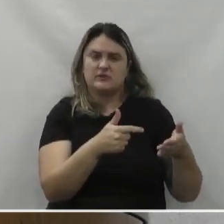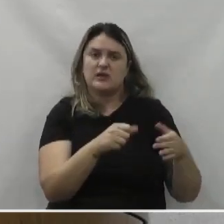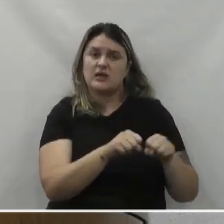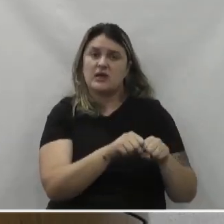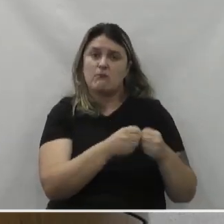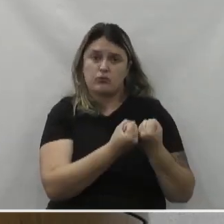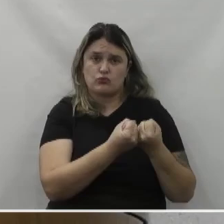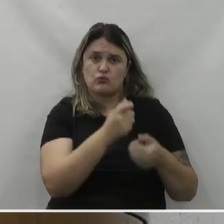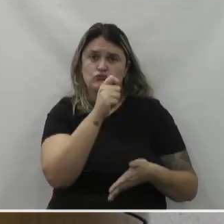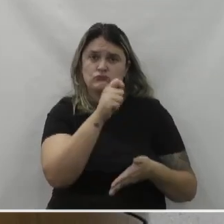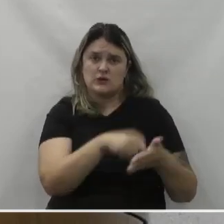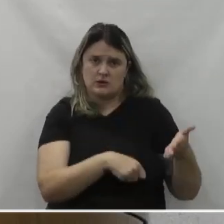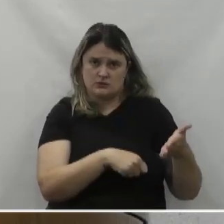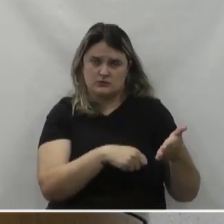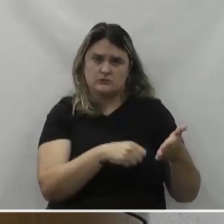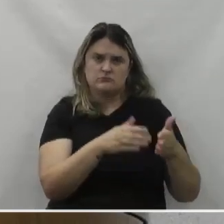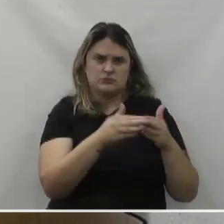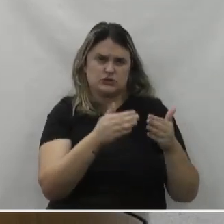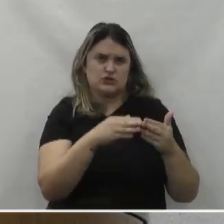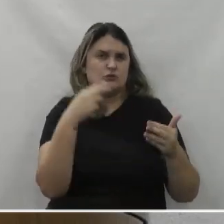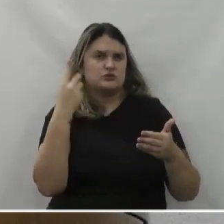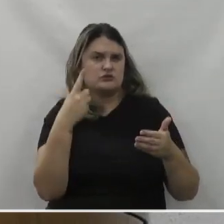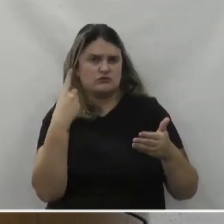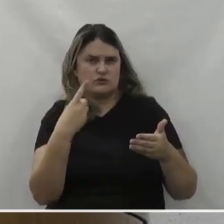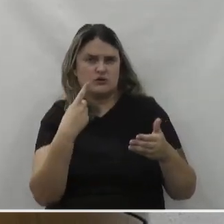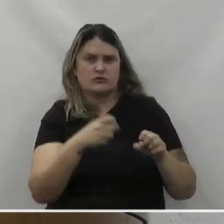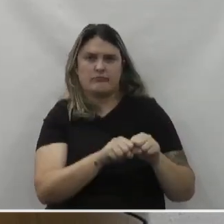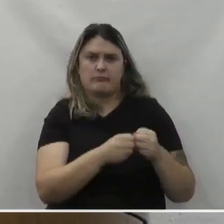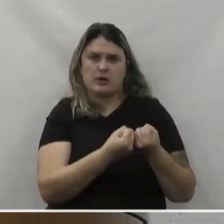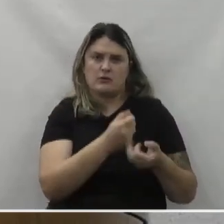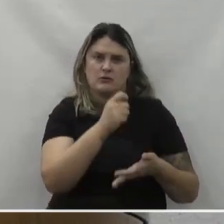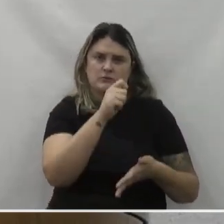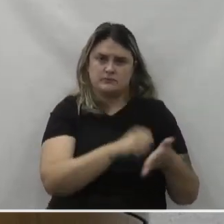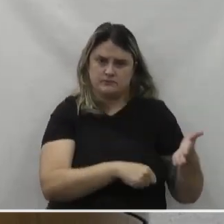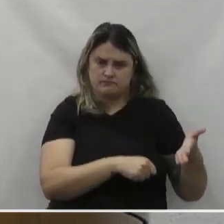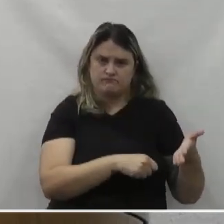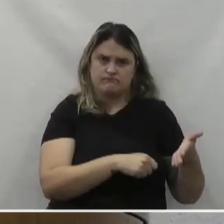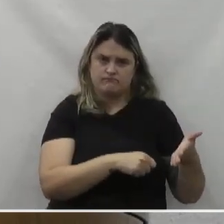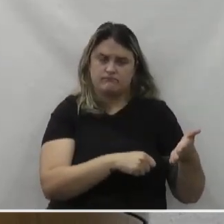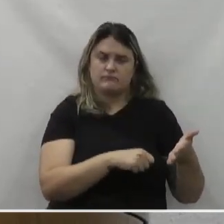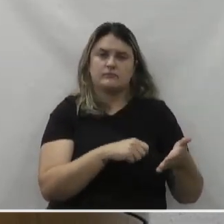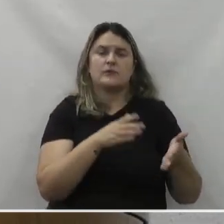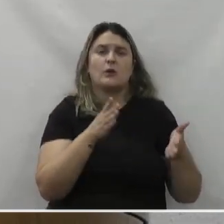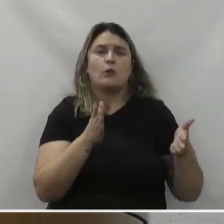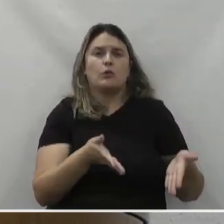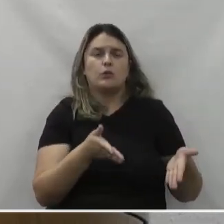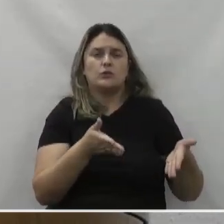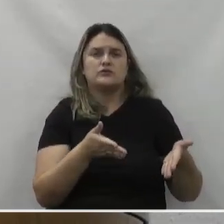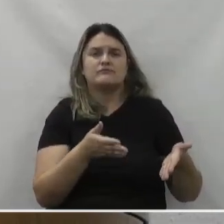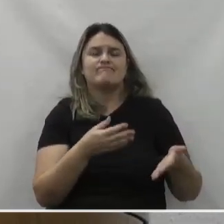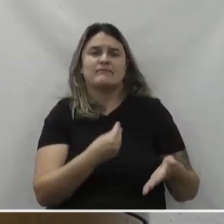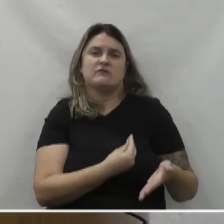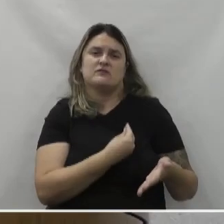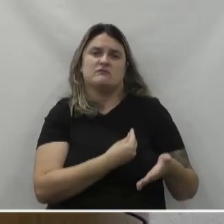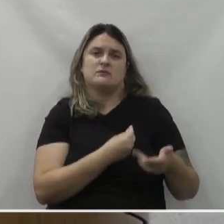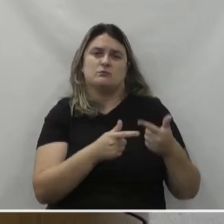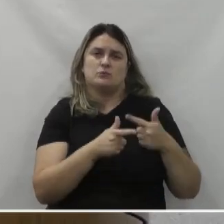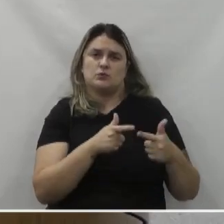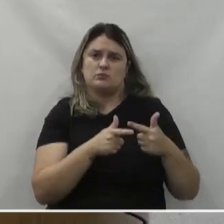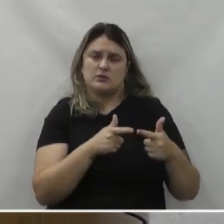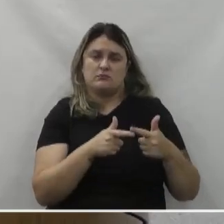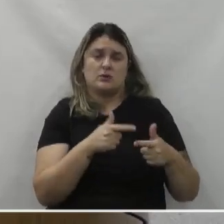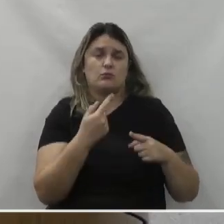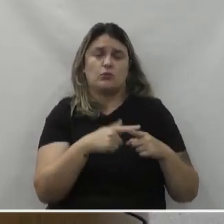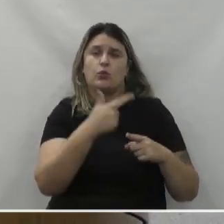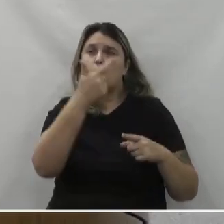acabou aí tendo um entrave judicial. E hoje em dia a gente convive com isso daí. Nenhuma